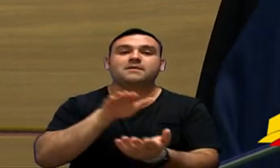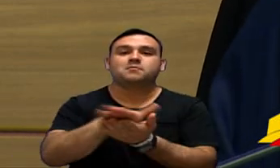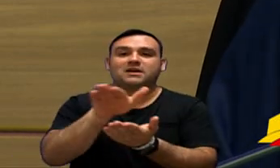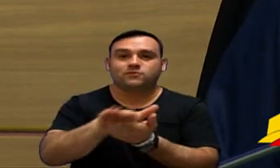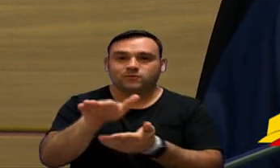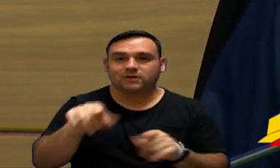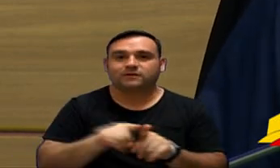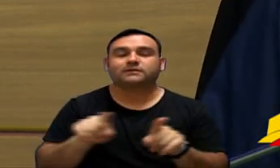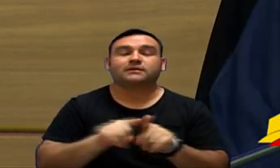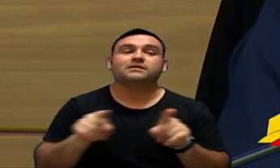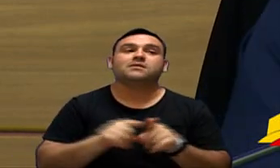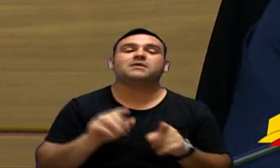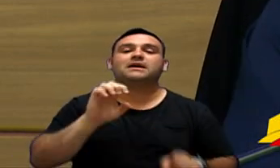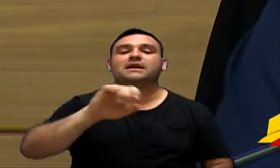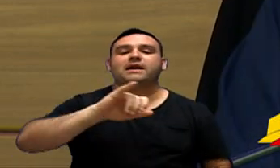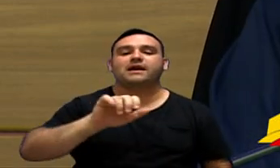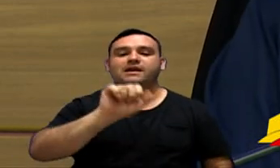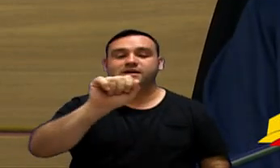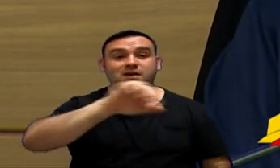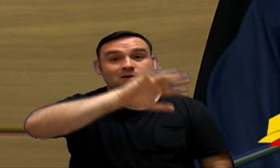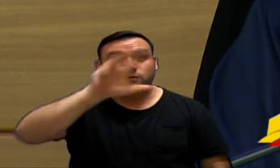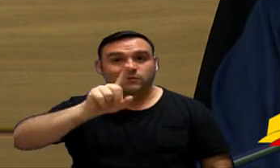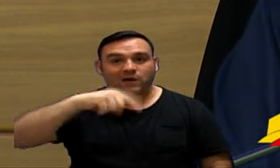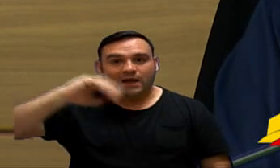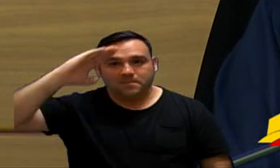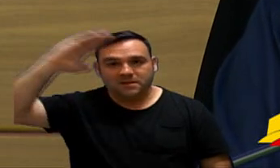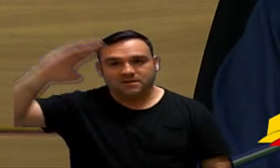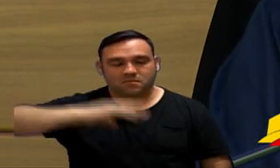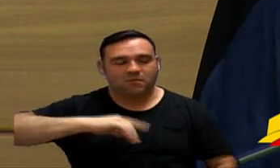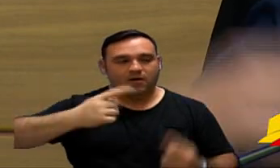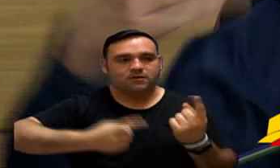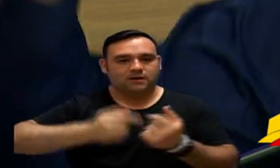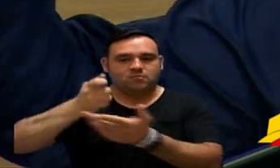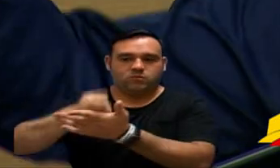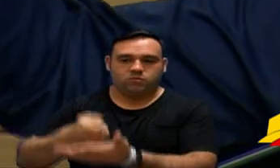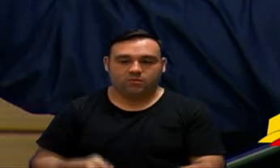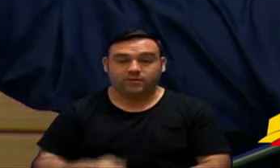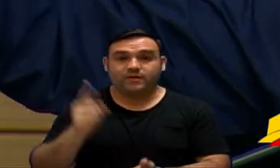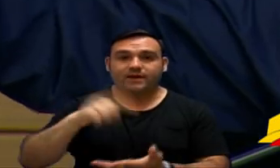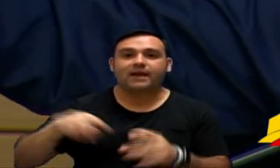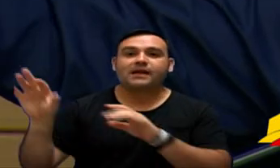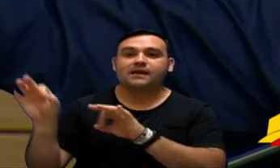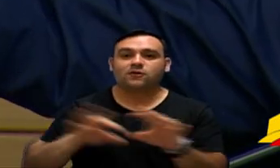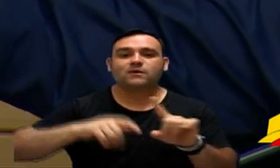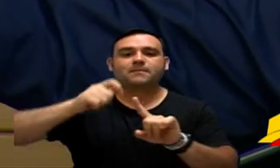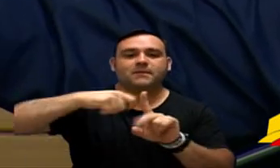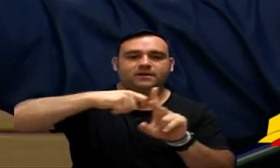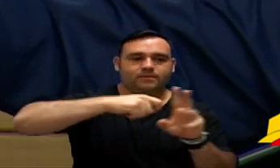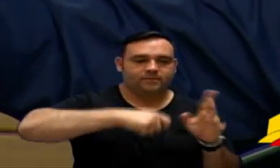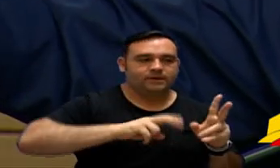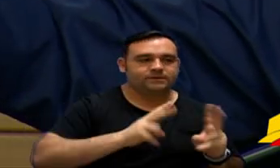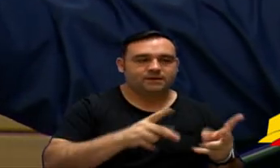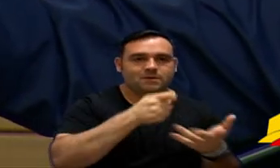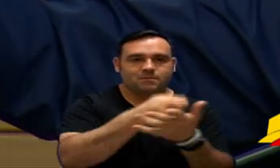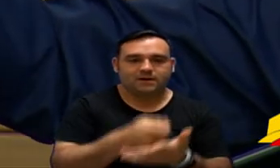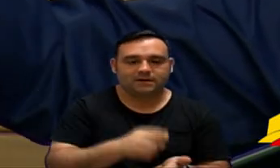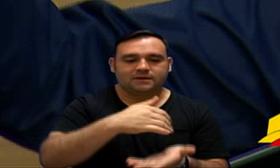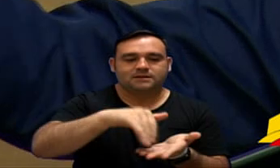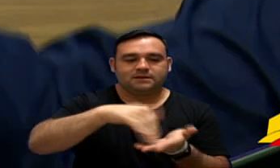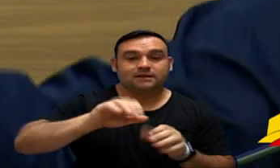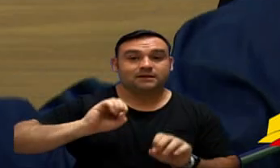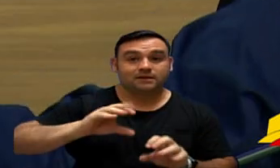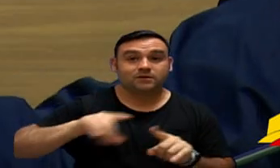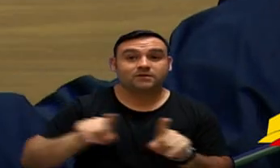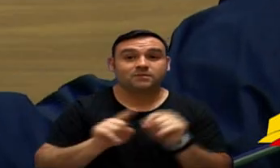e a educação de jovens e adultos. Esses são os primeiros, os principais custeios, que são os regulares mês a mês na Secretaria de Educação. E